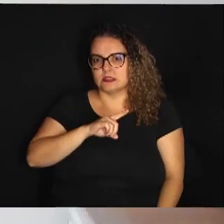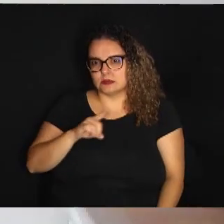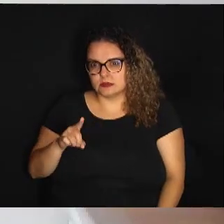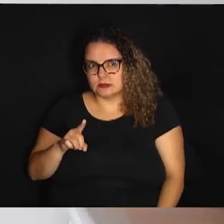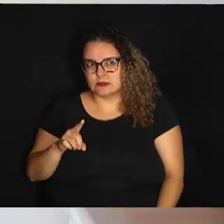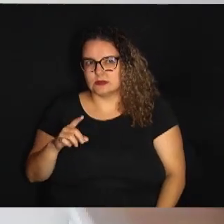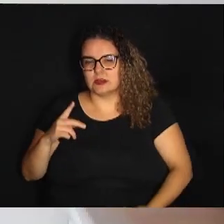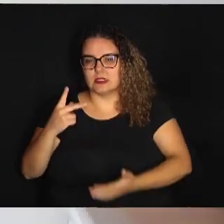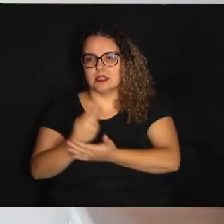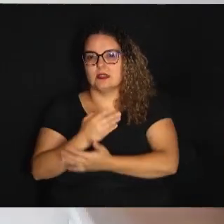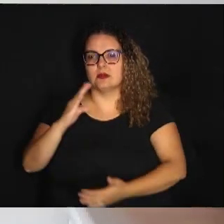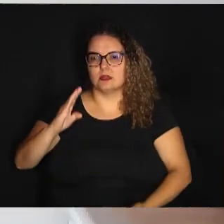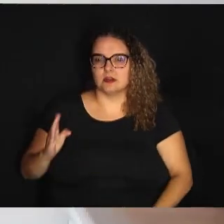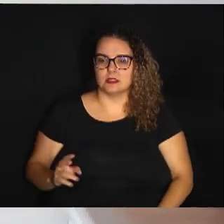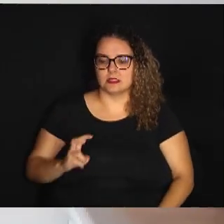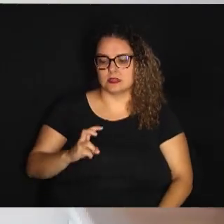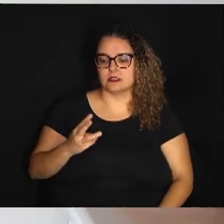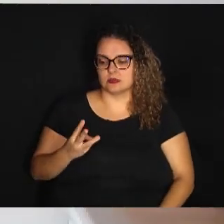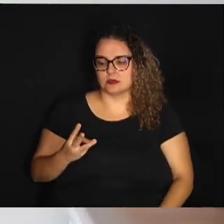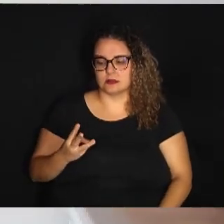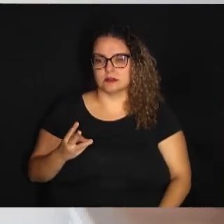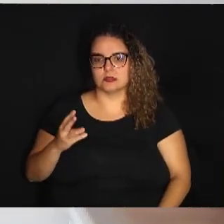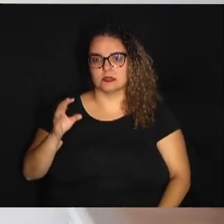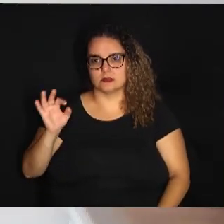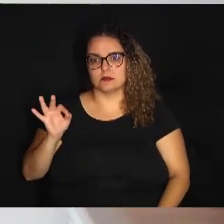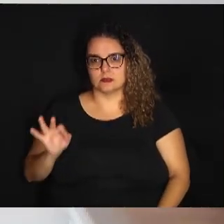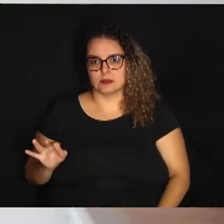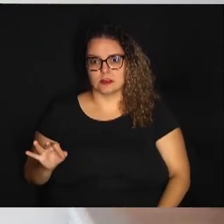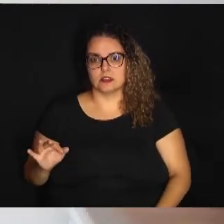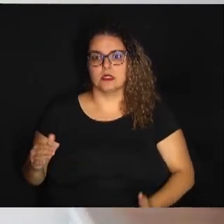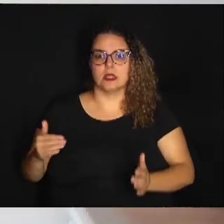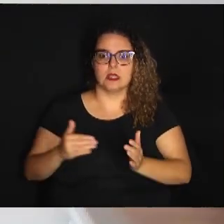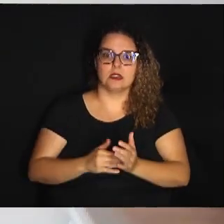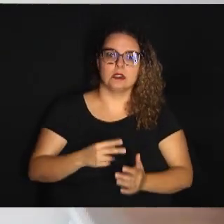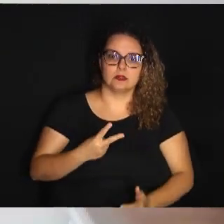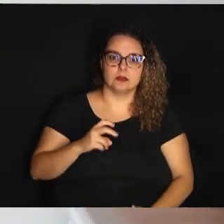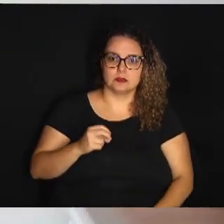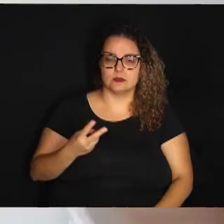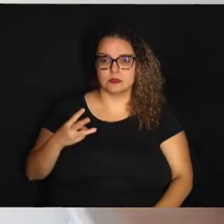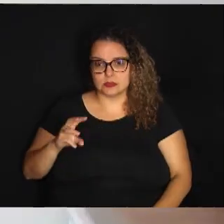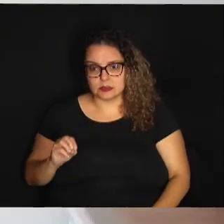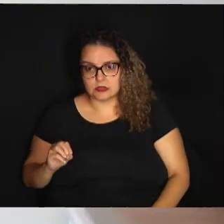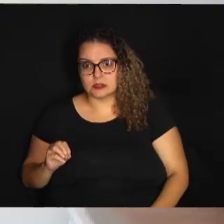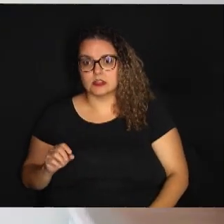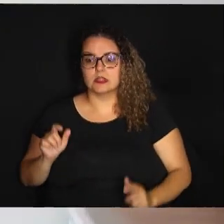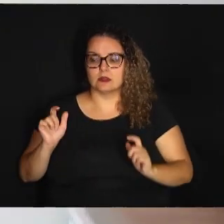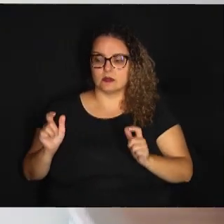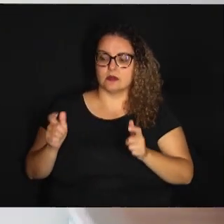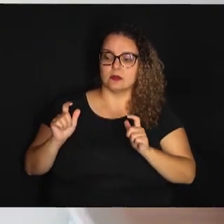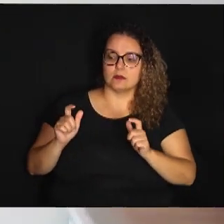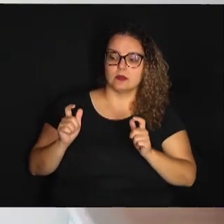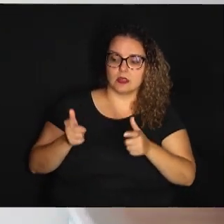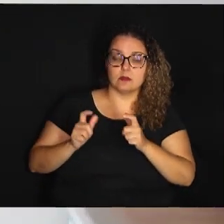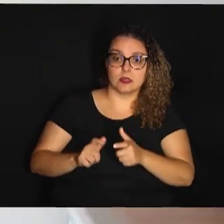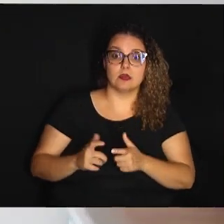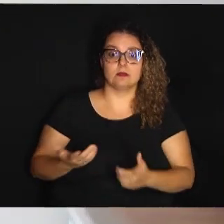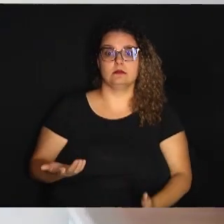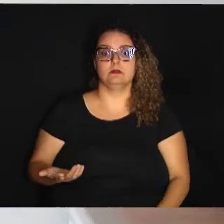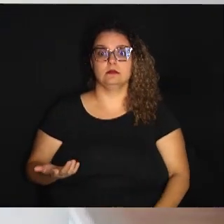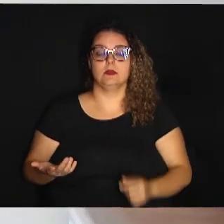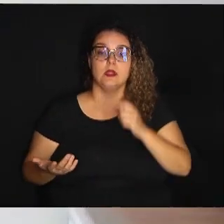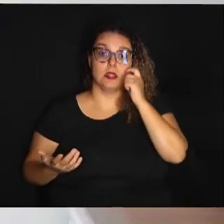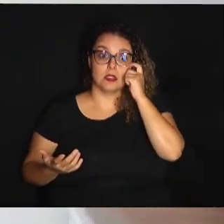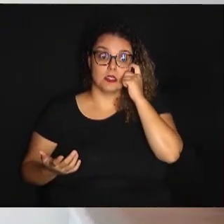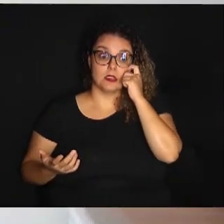engano, 53% até 2020, até 2030, né, 48% até 2025, 53% até 2030,